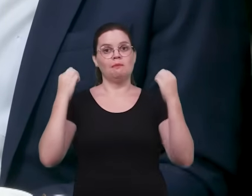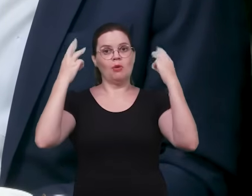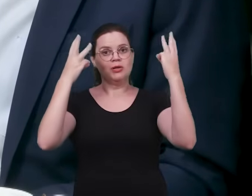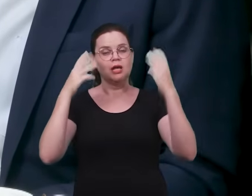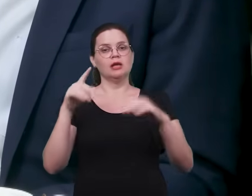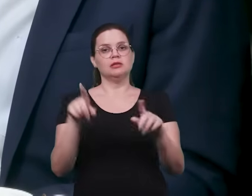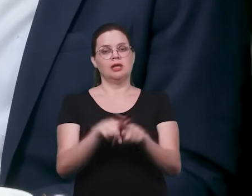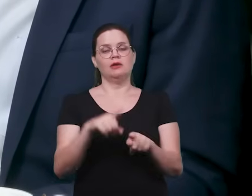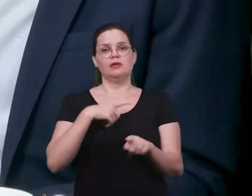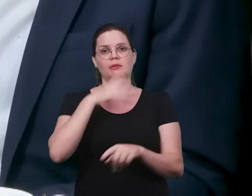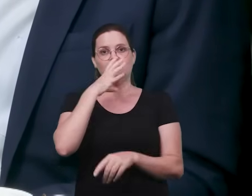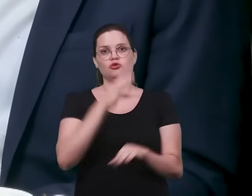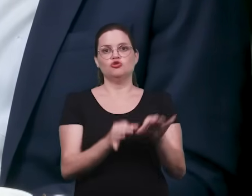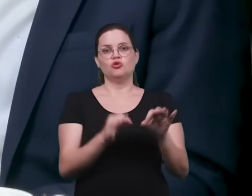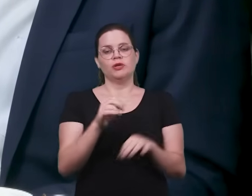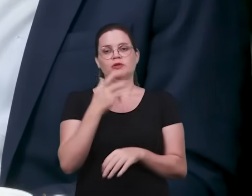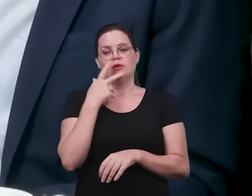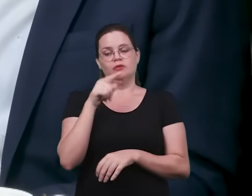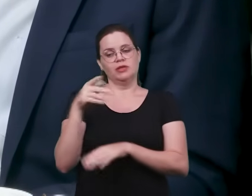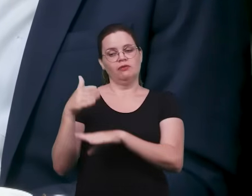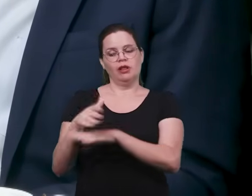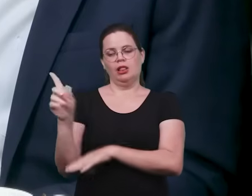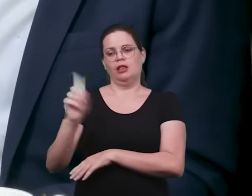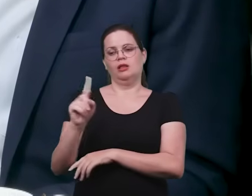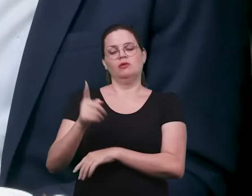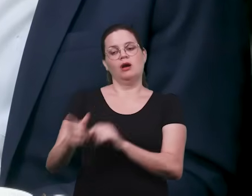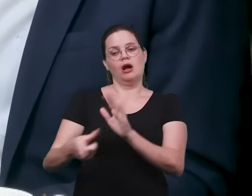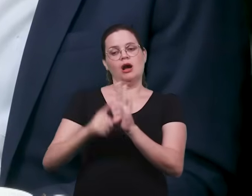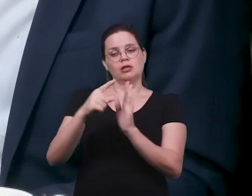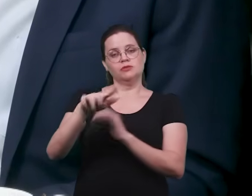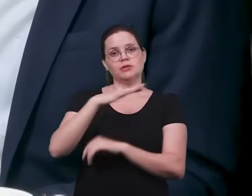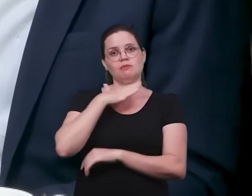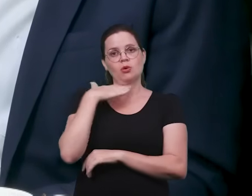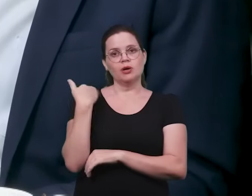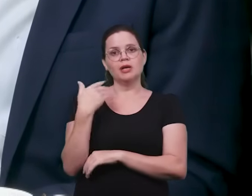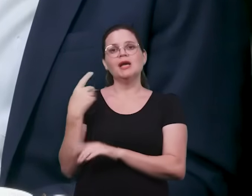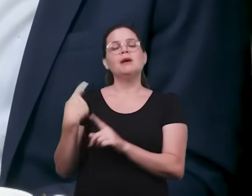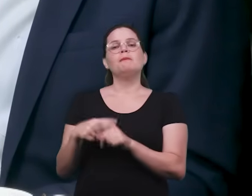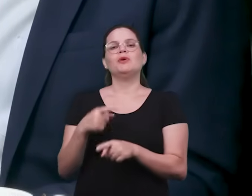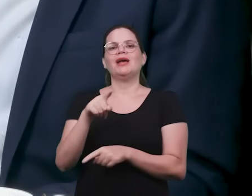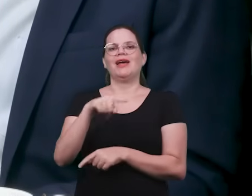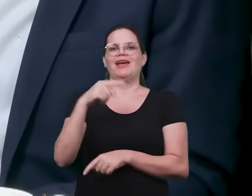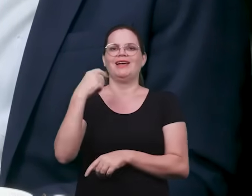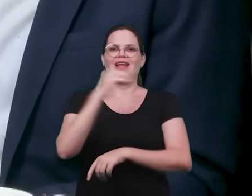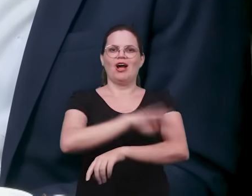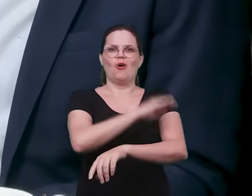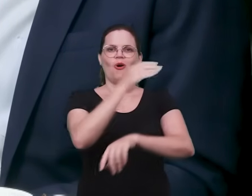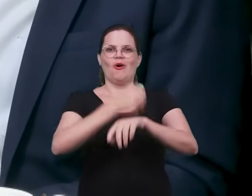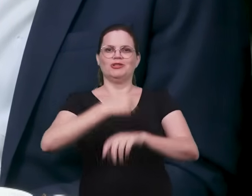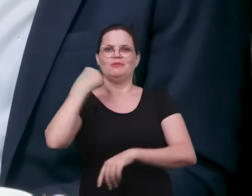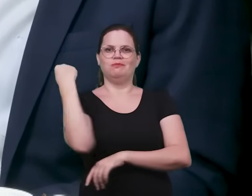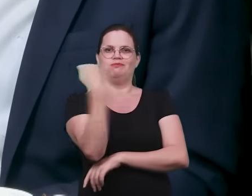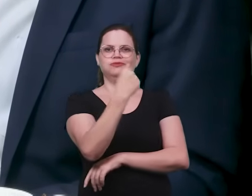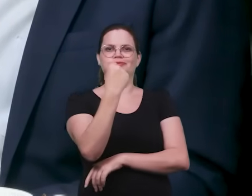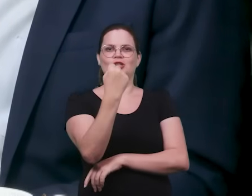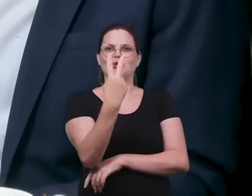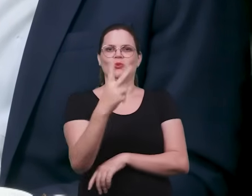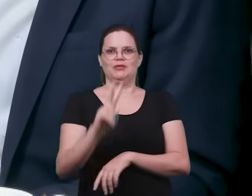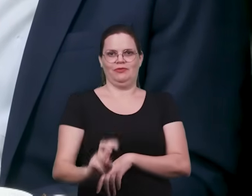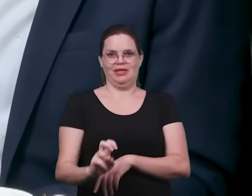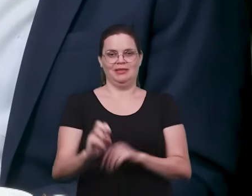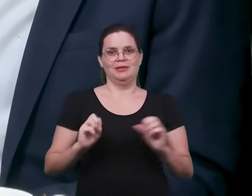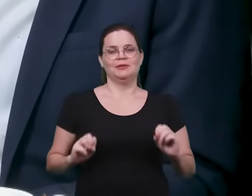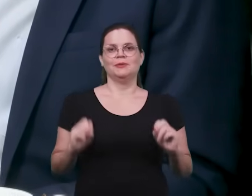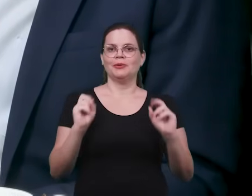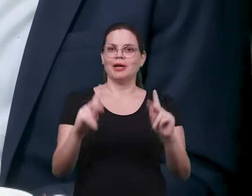ali. E aquela geração nasceu no deserto. Então podem ter visto algumas experiências e não viram